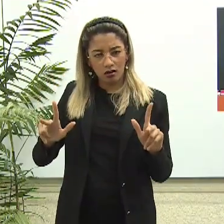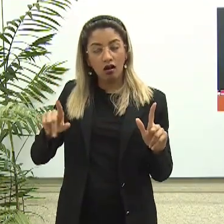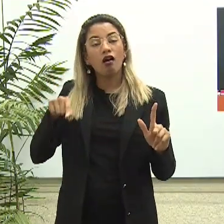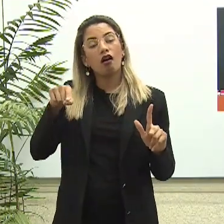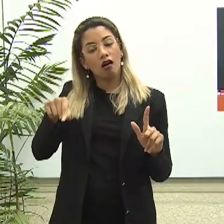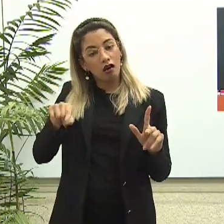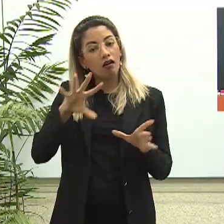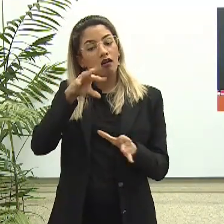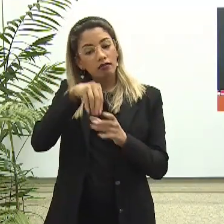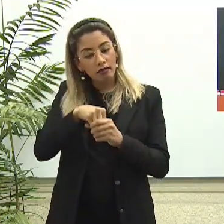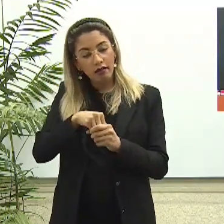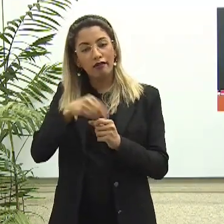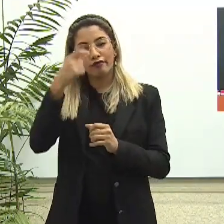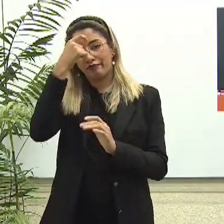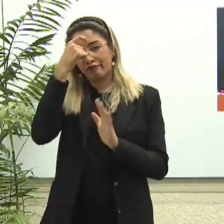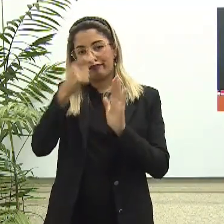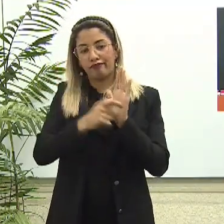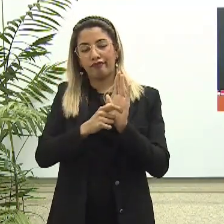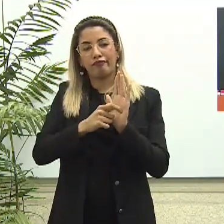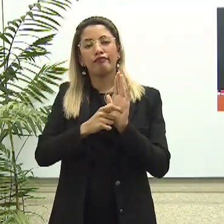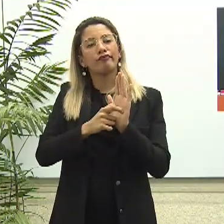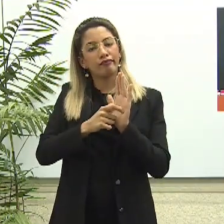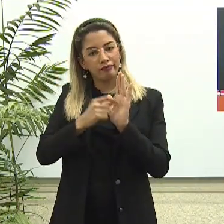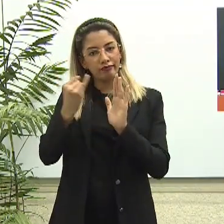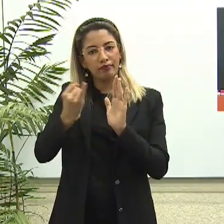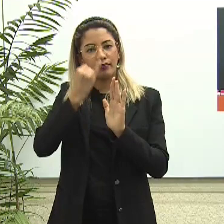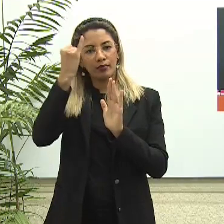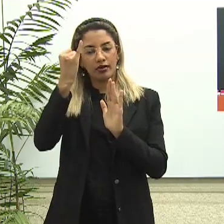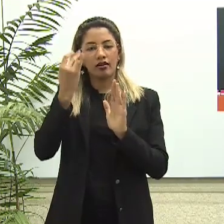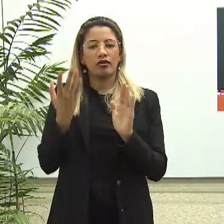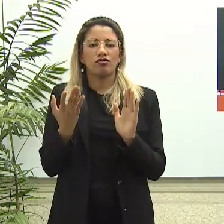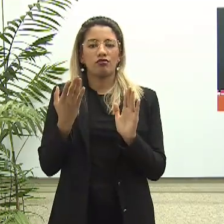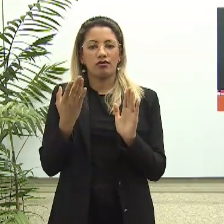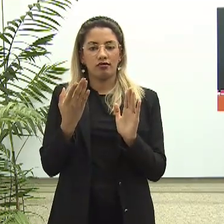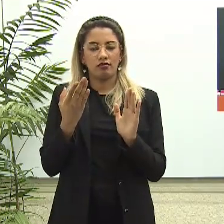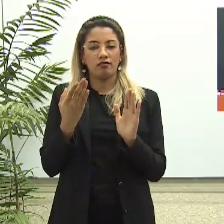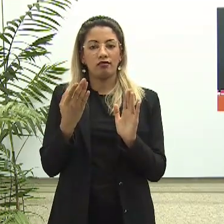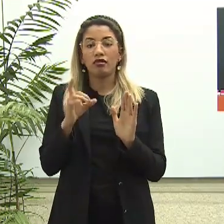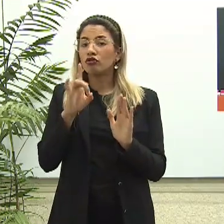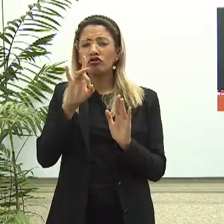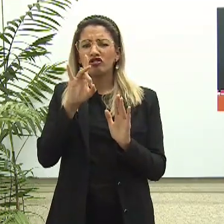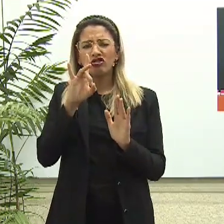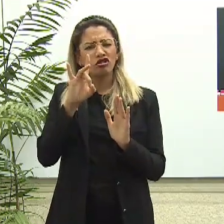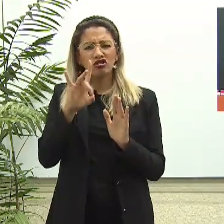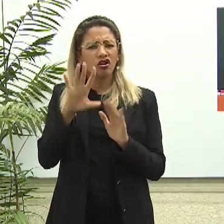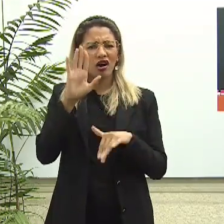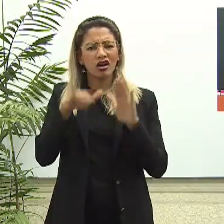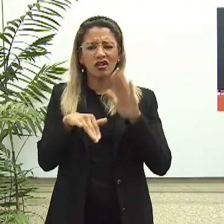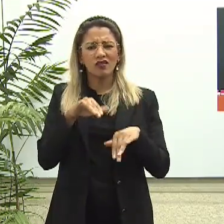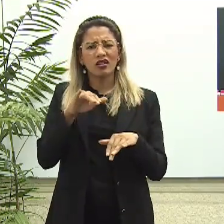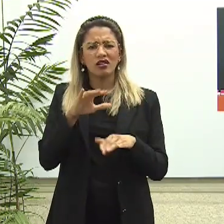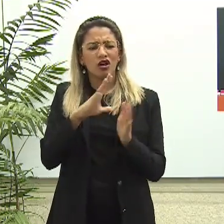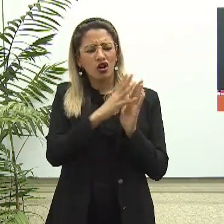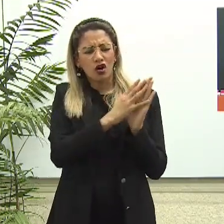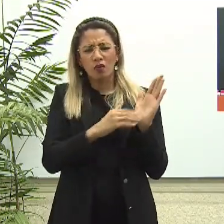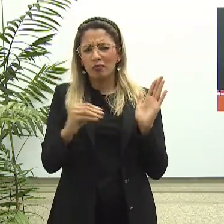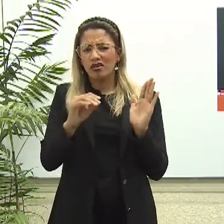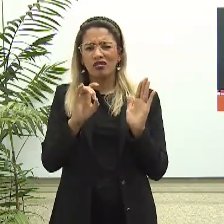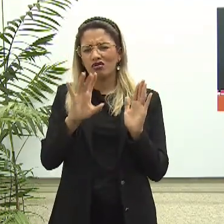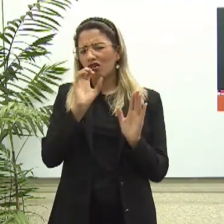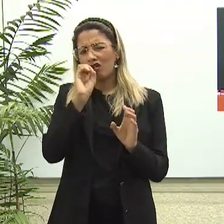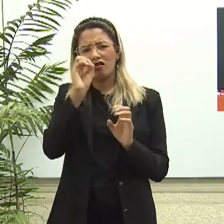acional ele é um papagaio ele não sabe o que ele tá falando mas ele é rápido ele tem a vetorização